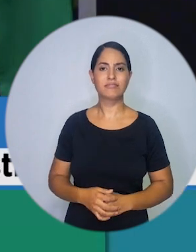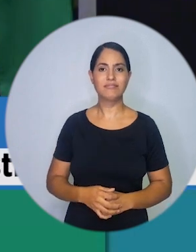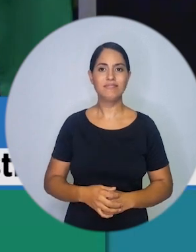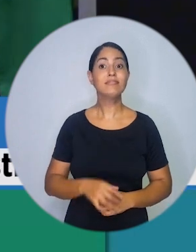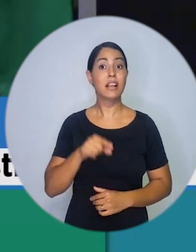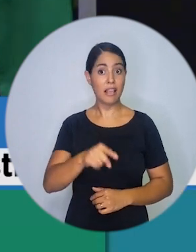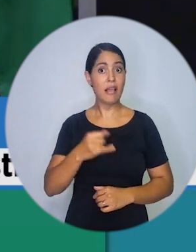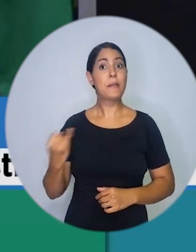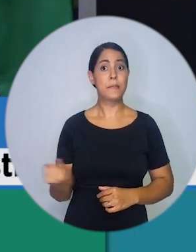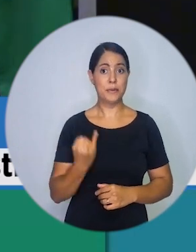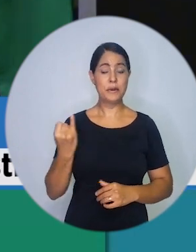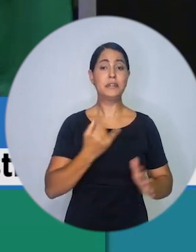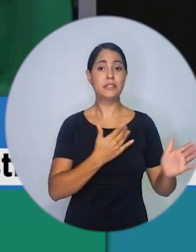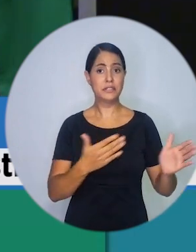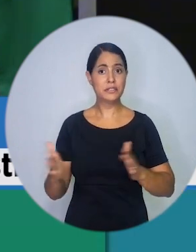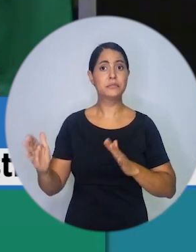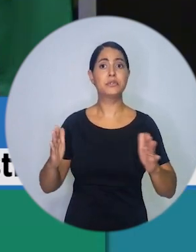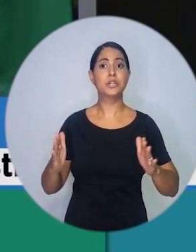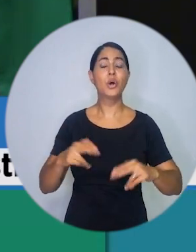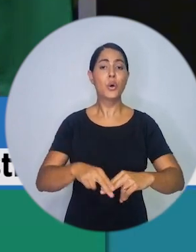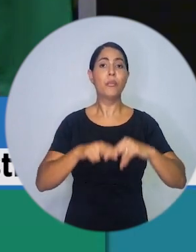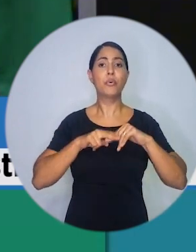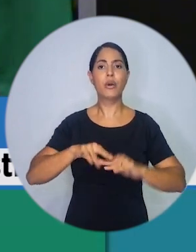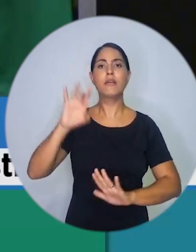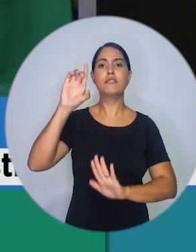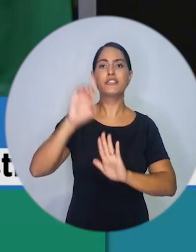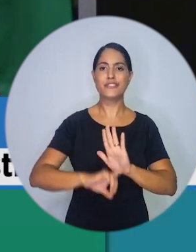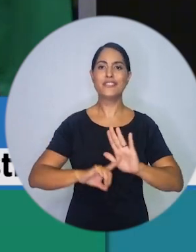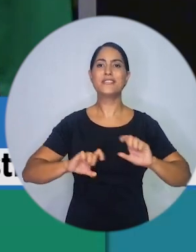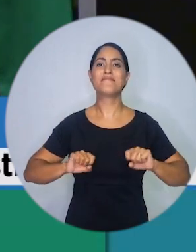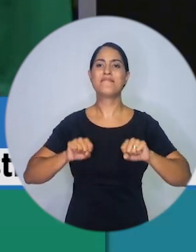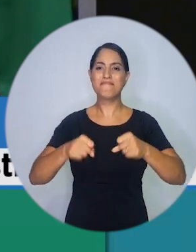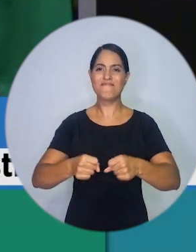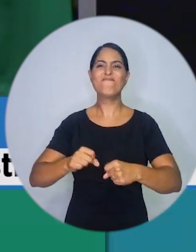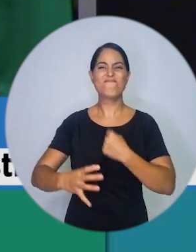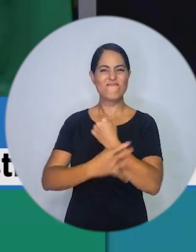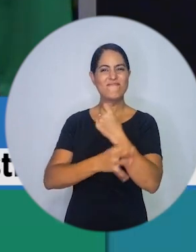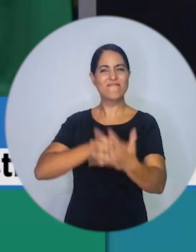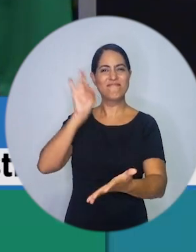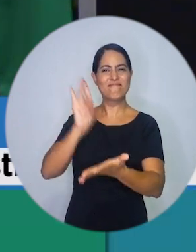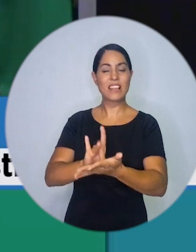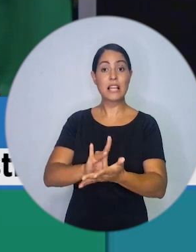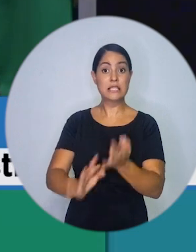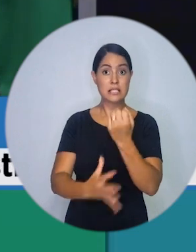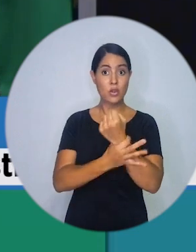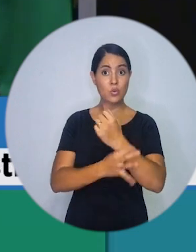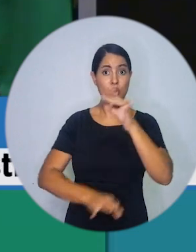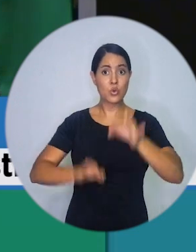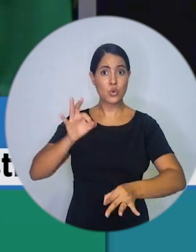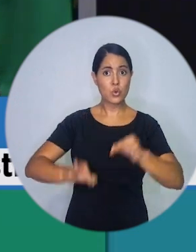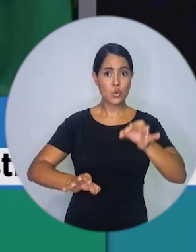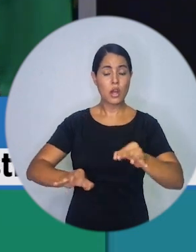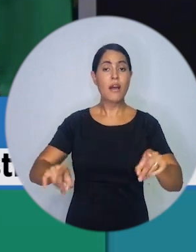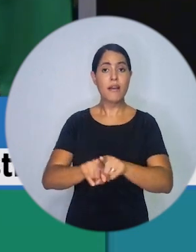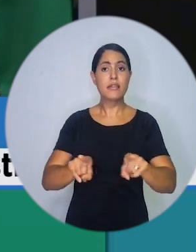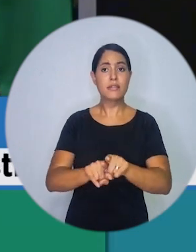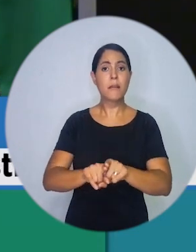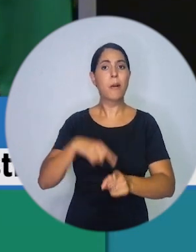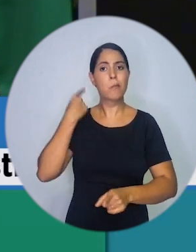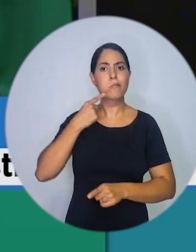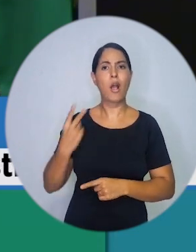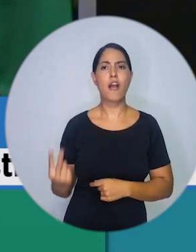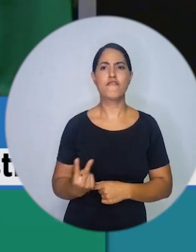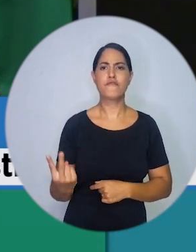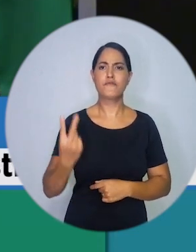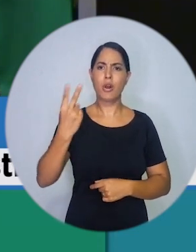sido fundamental nesse processo, especialmente na garantia do direito de defesa, na segurança jurídica e na